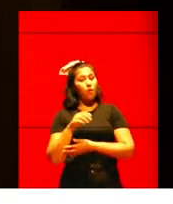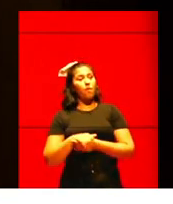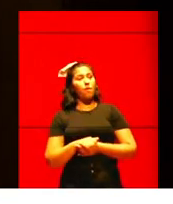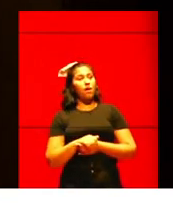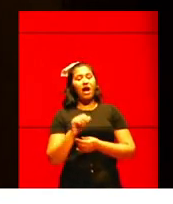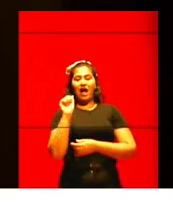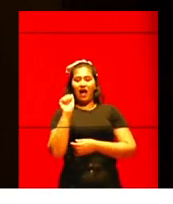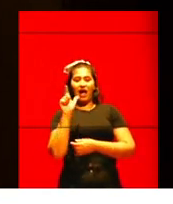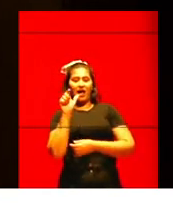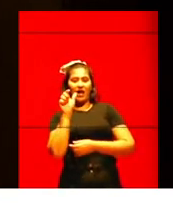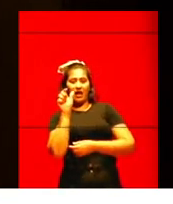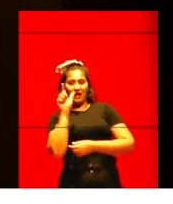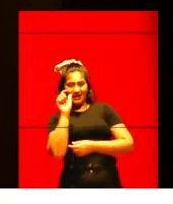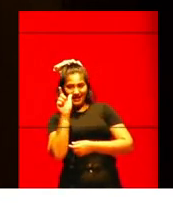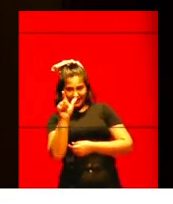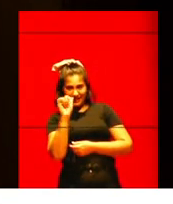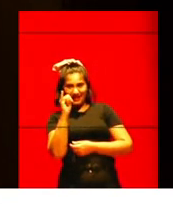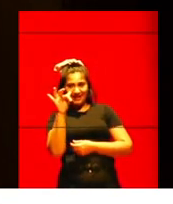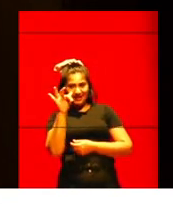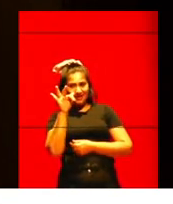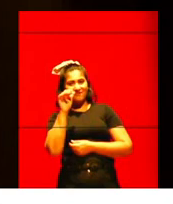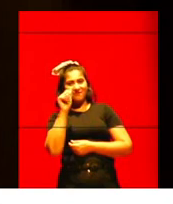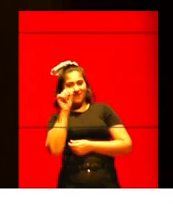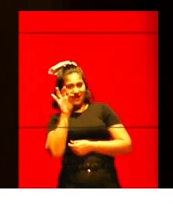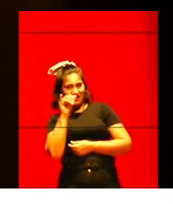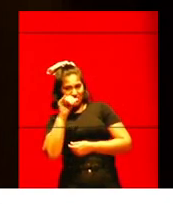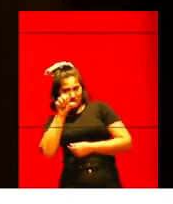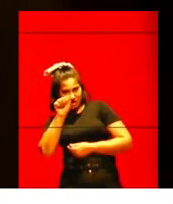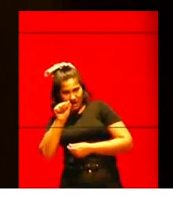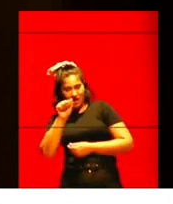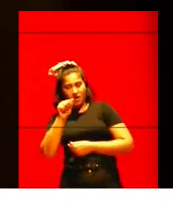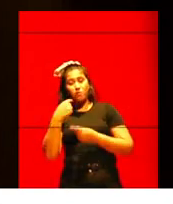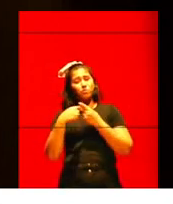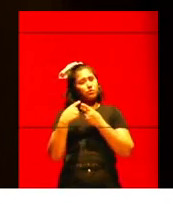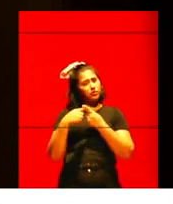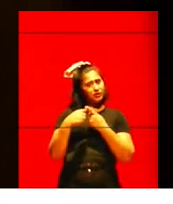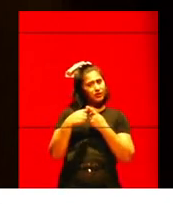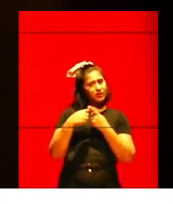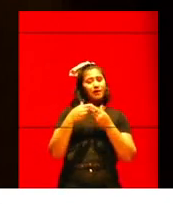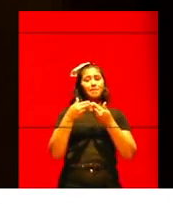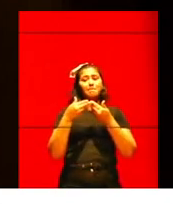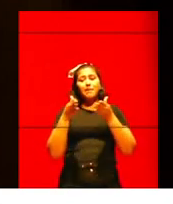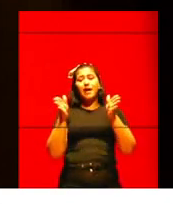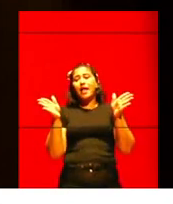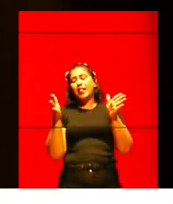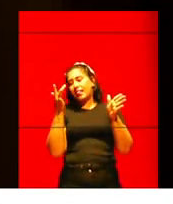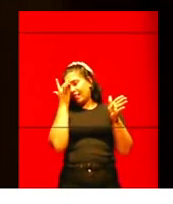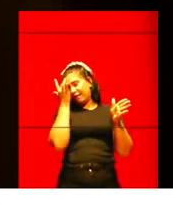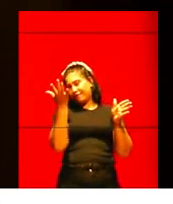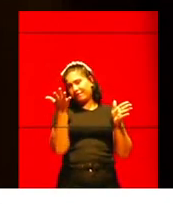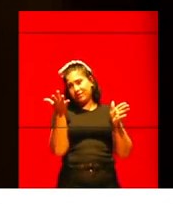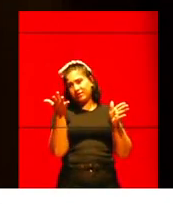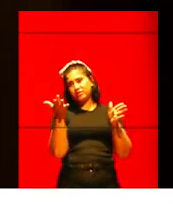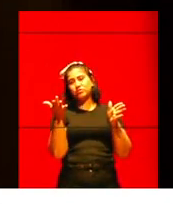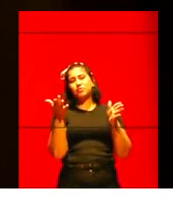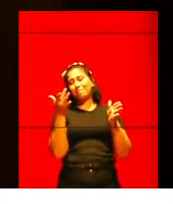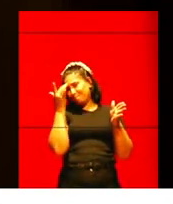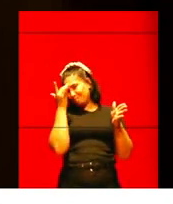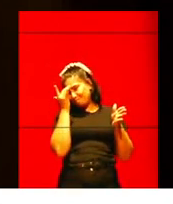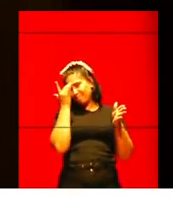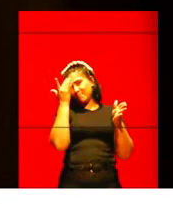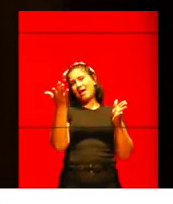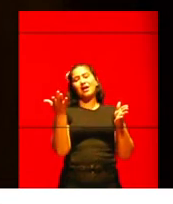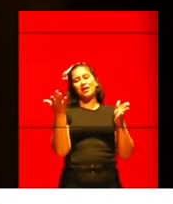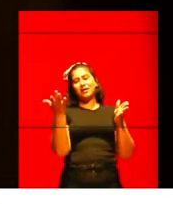alifática. Essas são as nomenclaturas. Por quê? Porque aberta é mais fácil, tá? E o mais fácil,